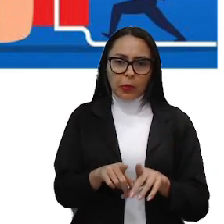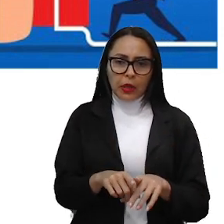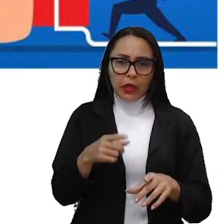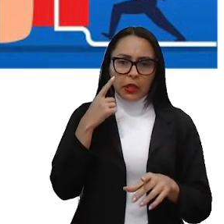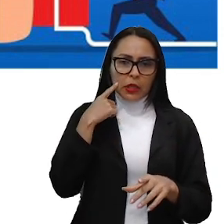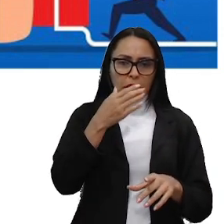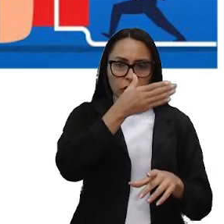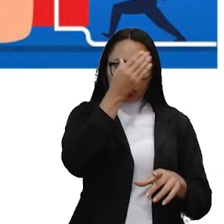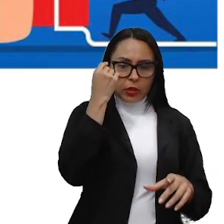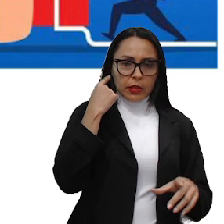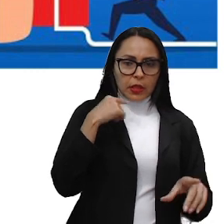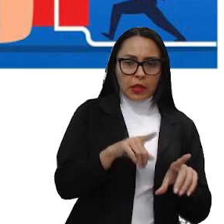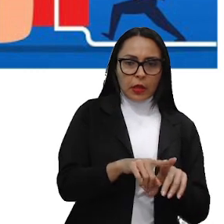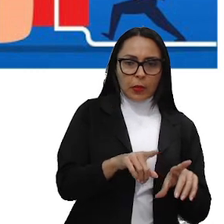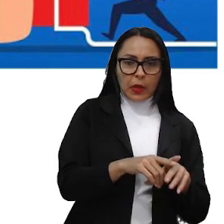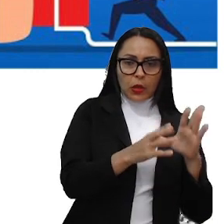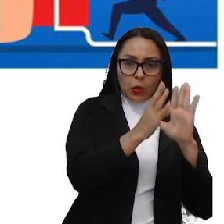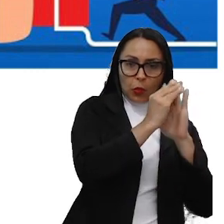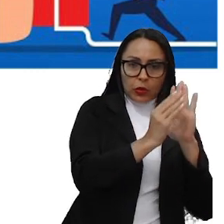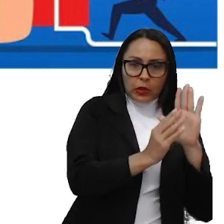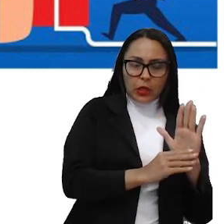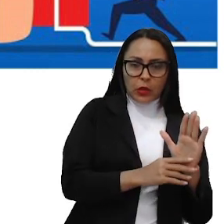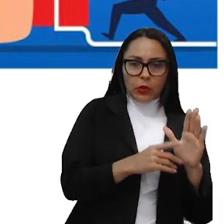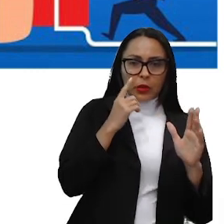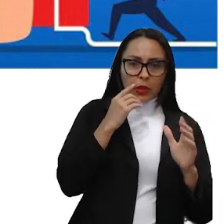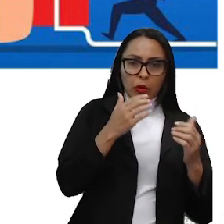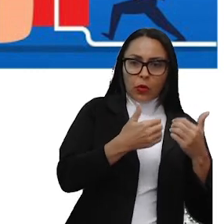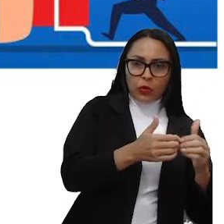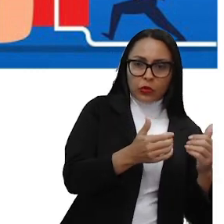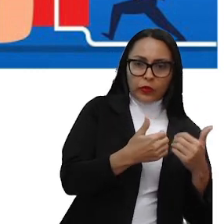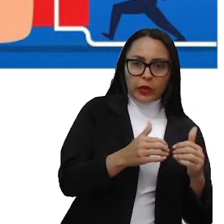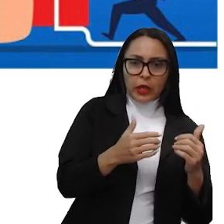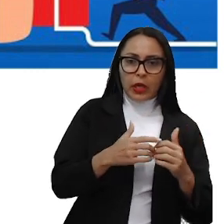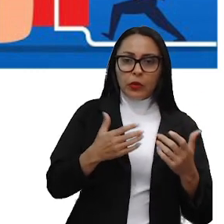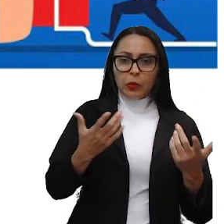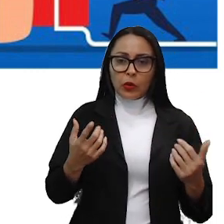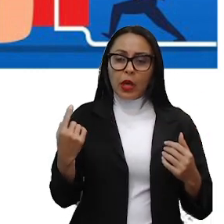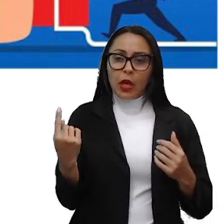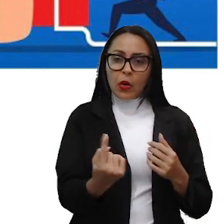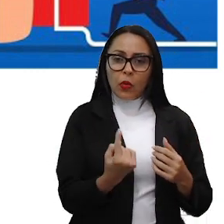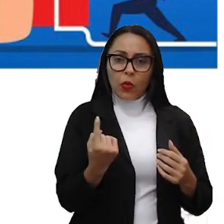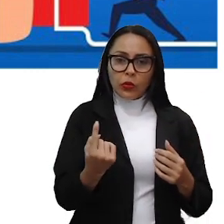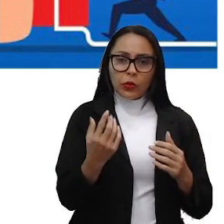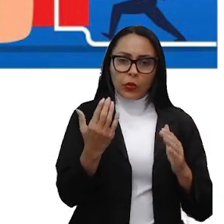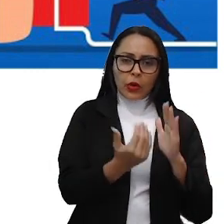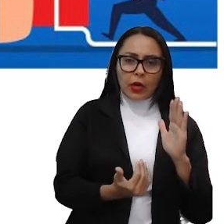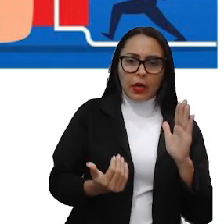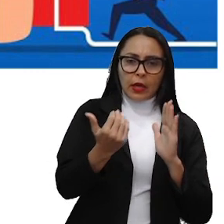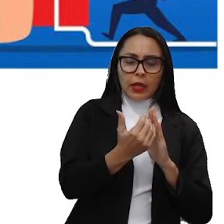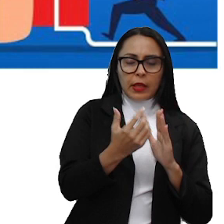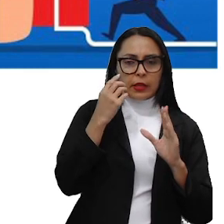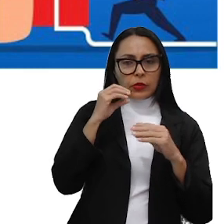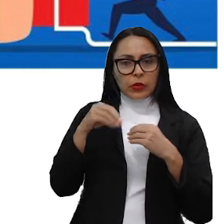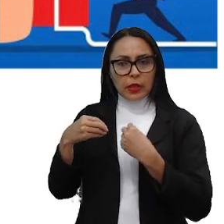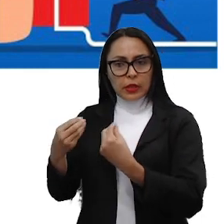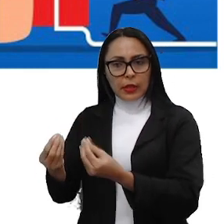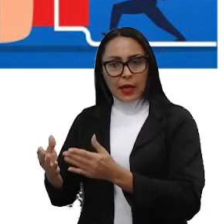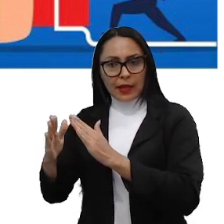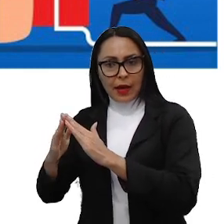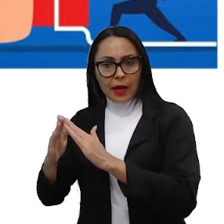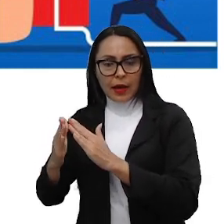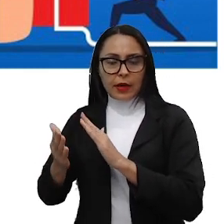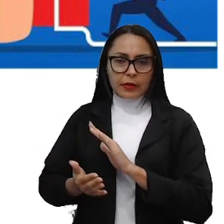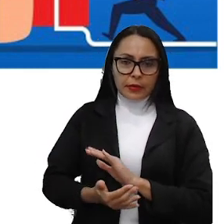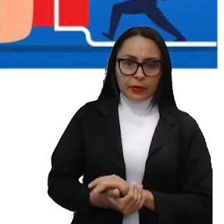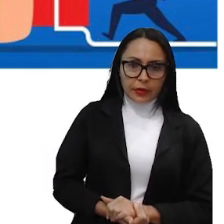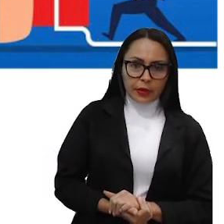é, sem dúvida, o mais importante em função do que ele é o único, além do duto viário, que entrega na porta. Para